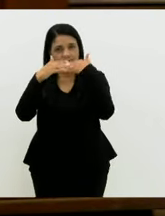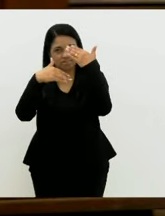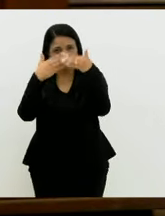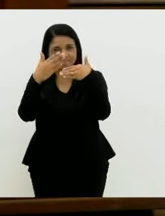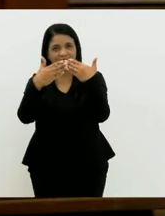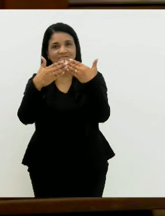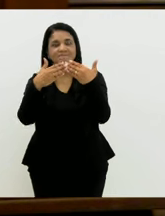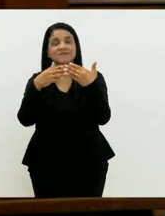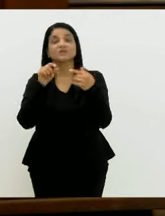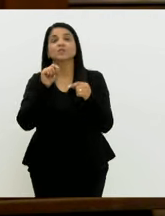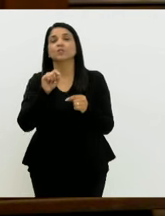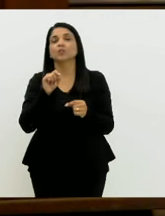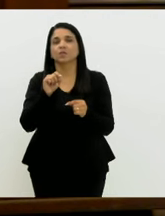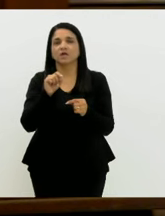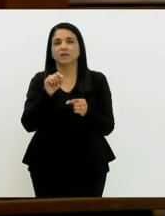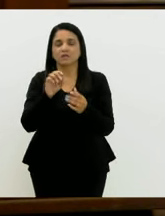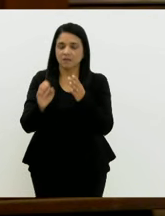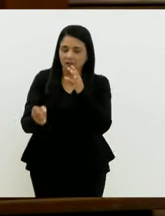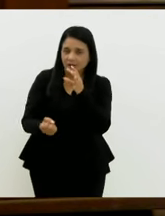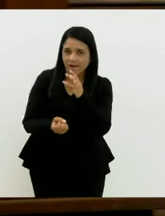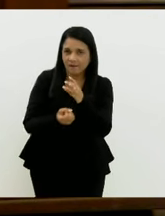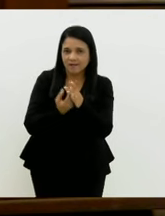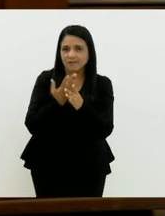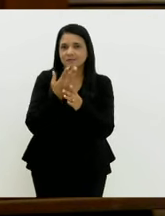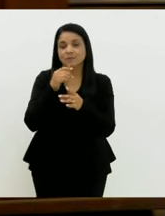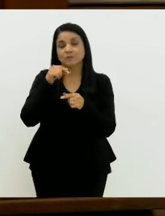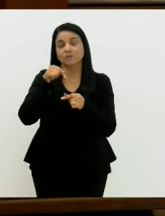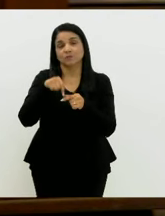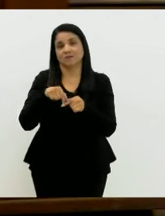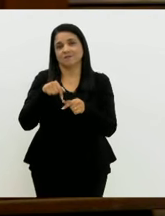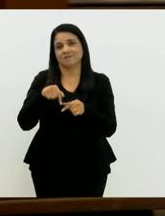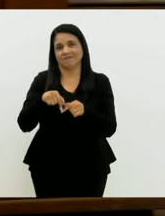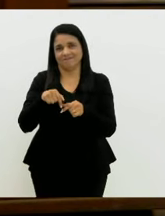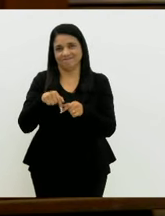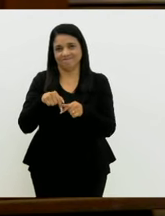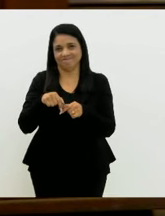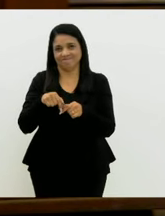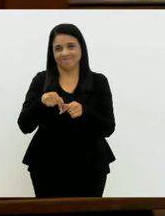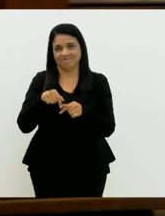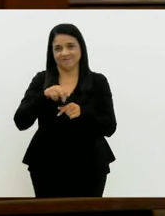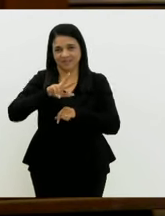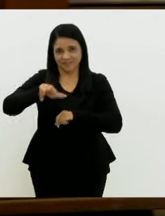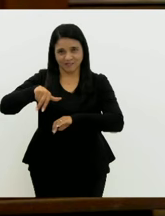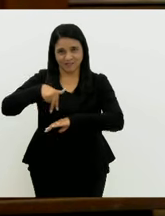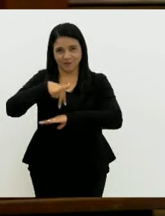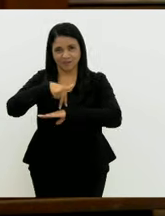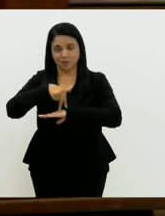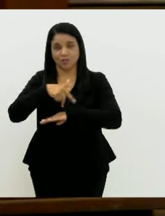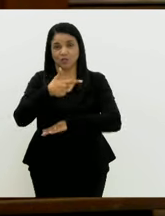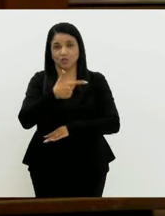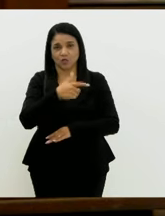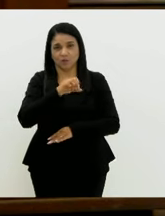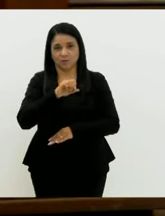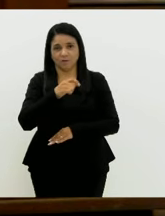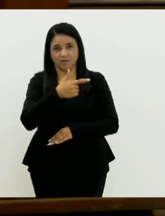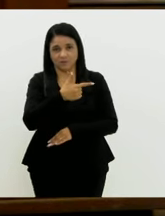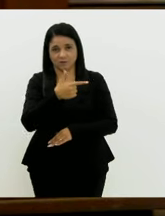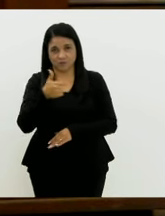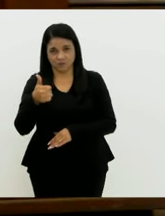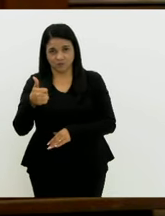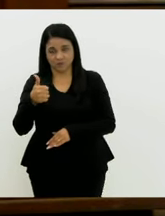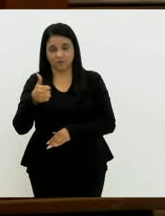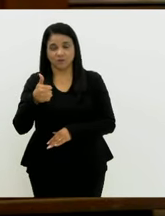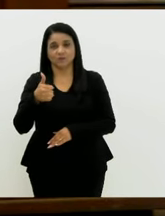a partir da criação que nasceu daqui, dessa tribuna, em 2021, da